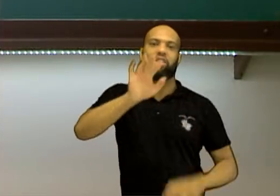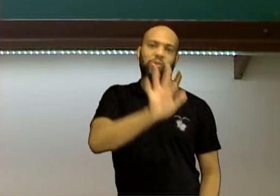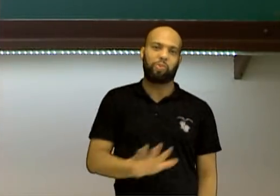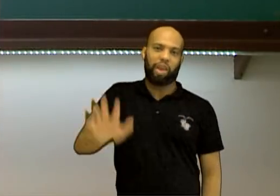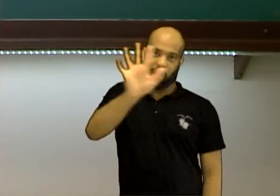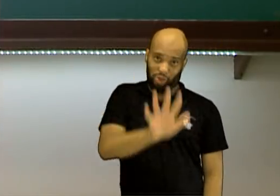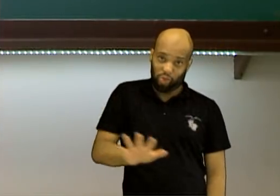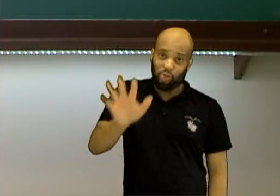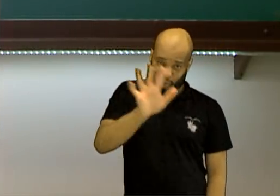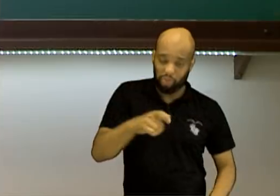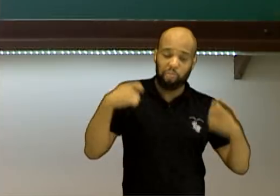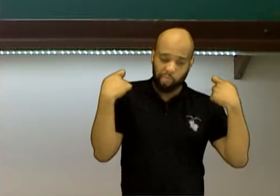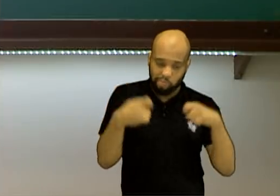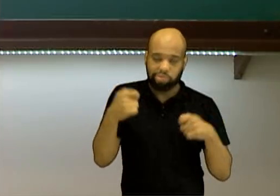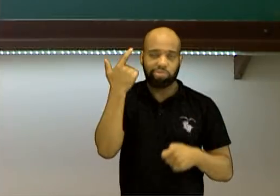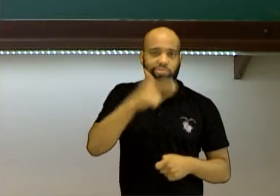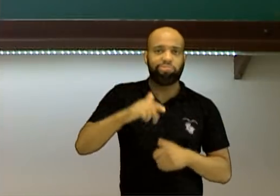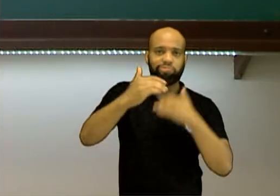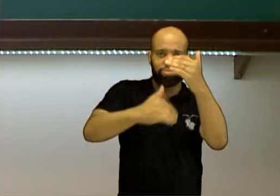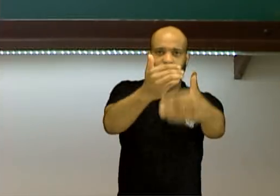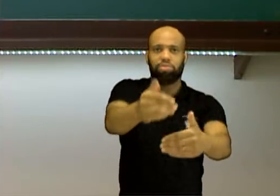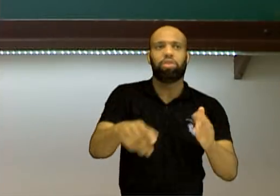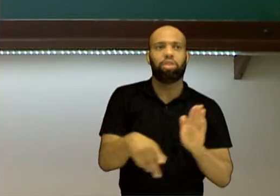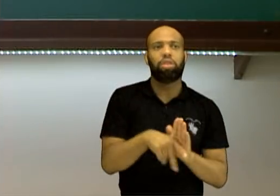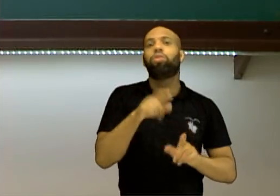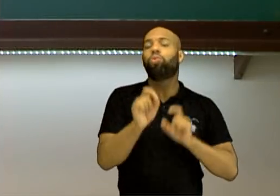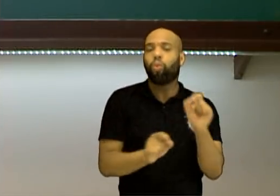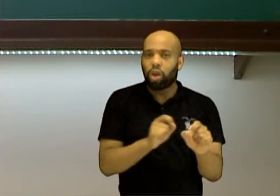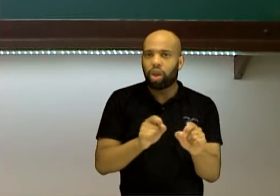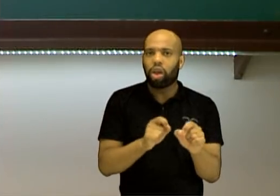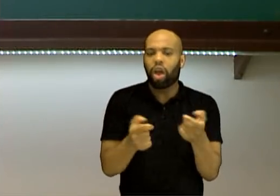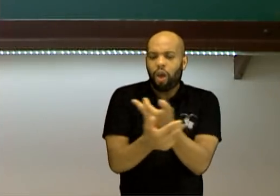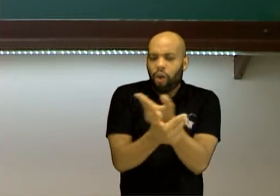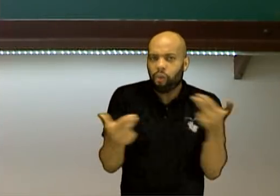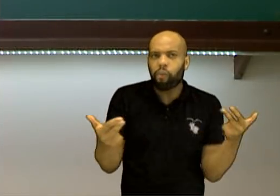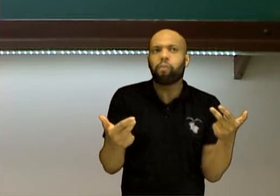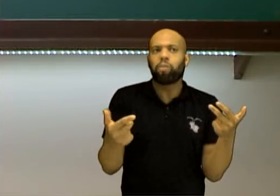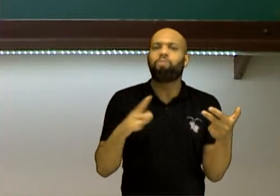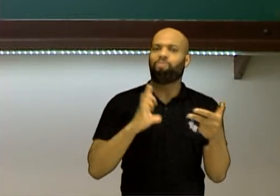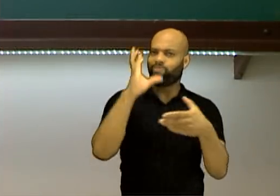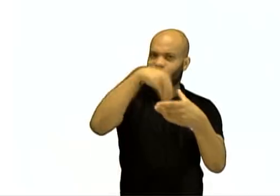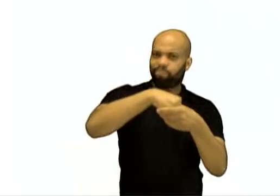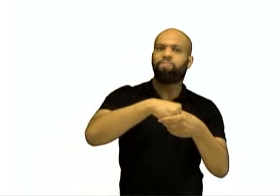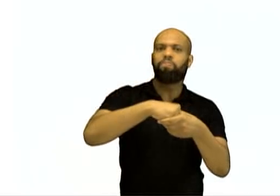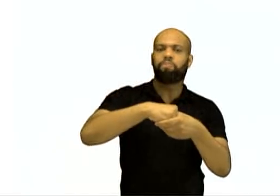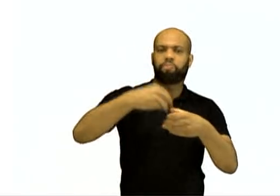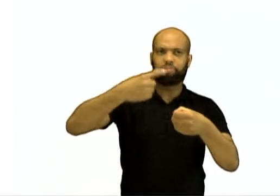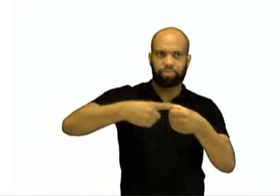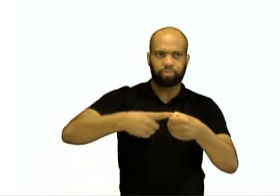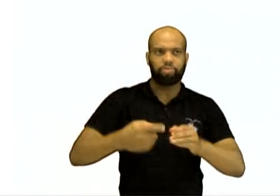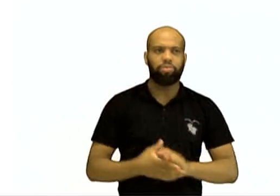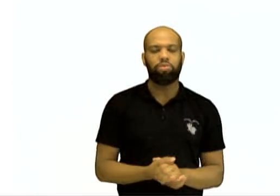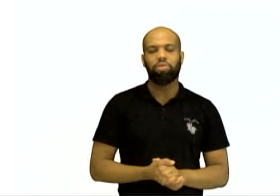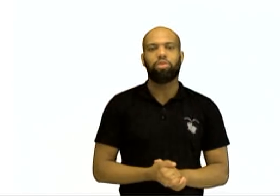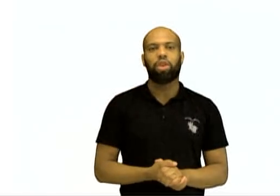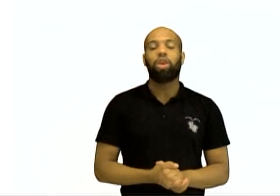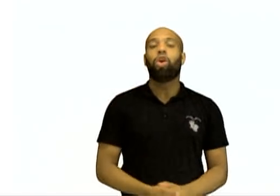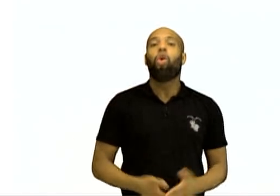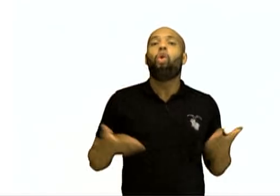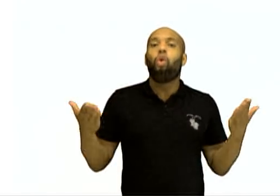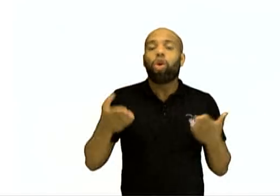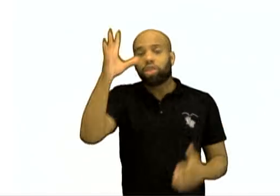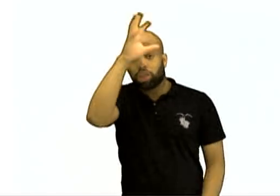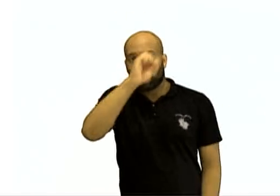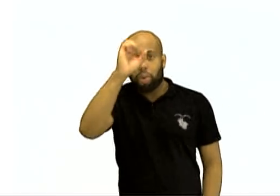necessária para que a gente desenvolva as nossas atividades aí dentro das cidades. Então, você estudou